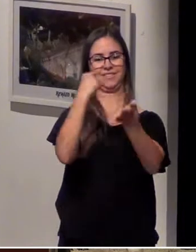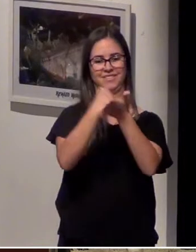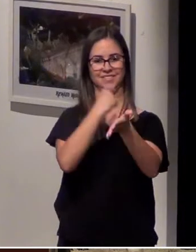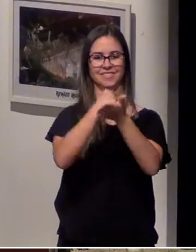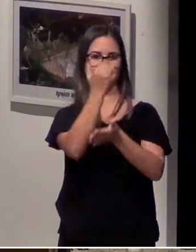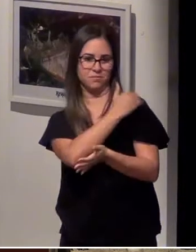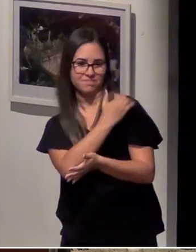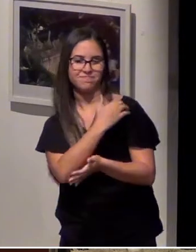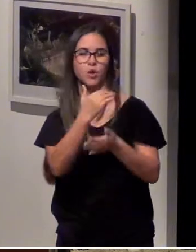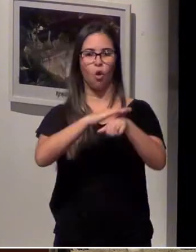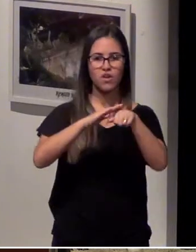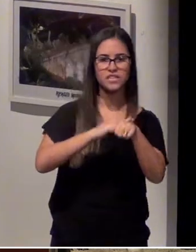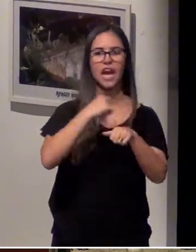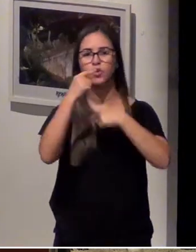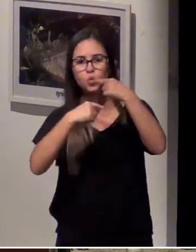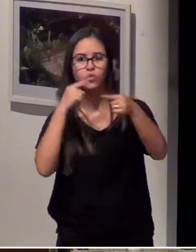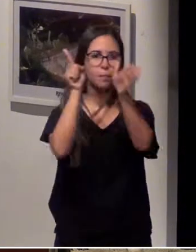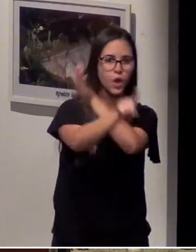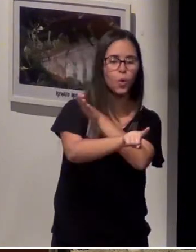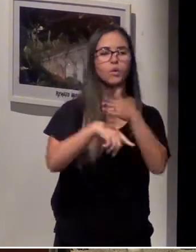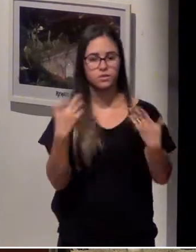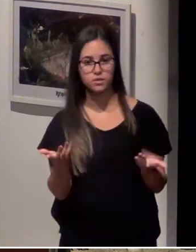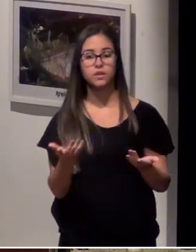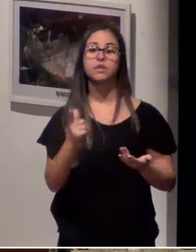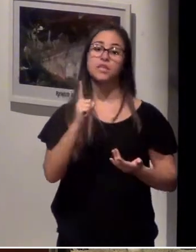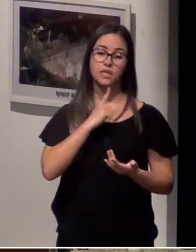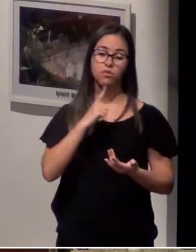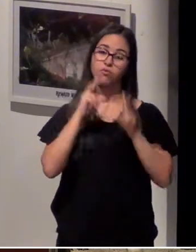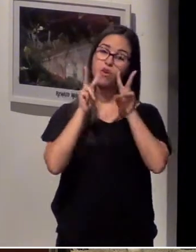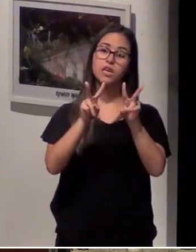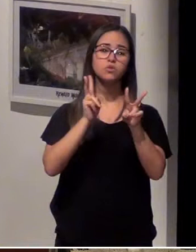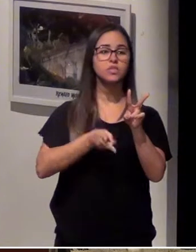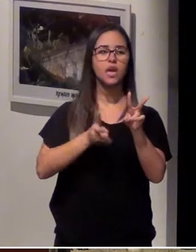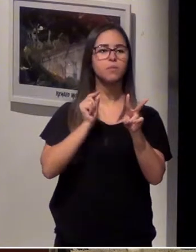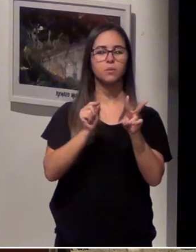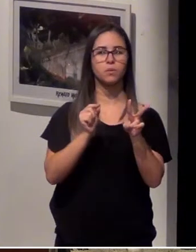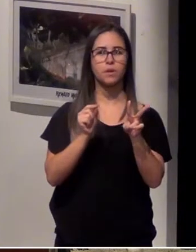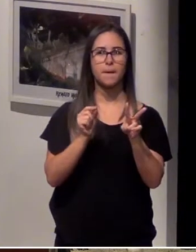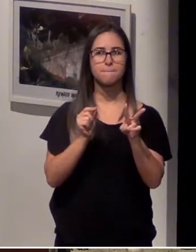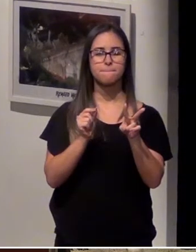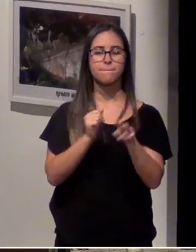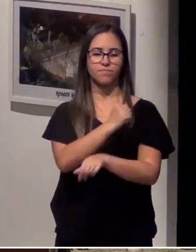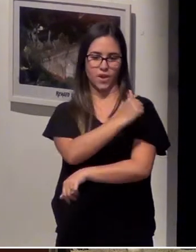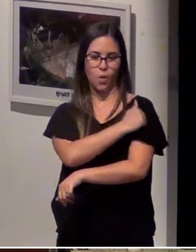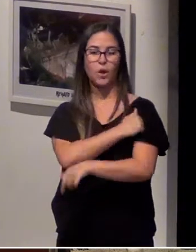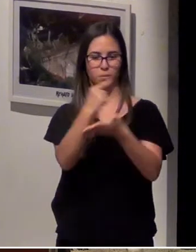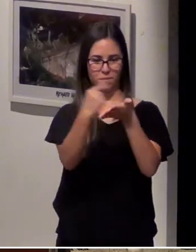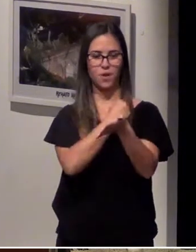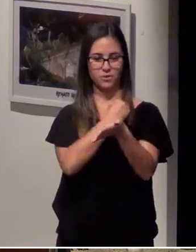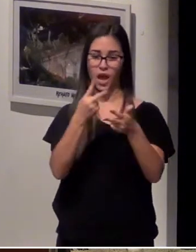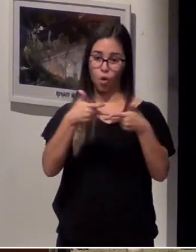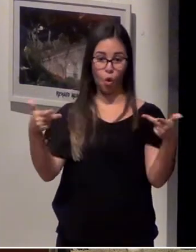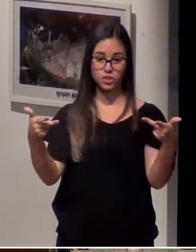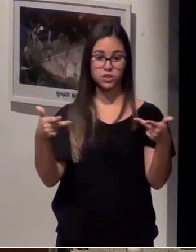poder interagir, conversar e tirar dúvida. E tenho visto cada vez mais os alunos me